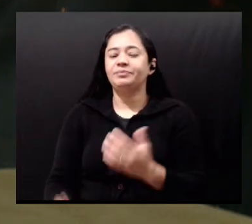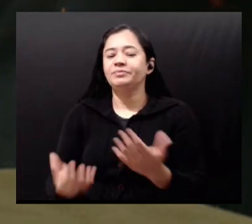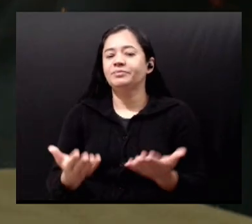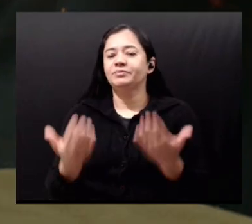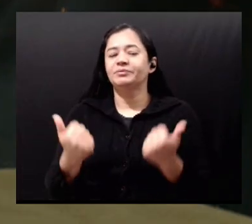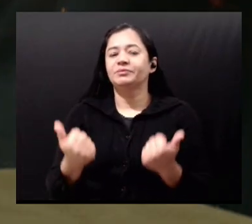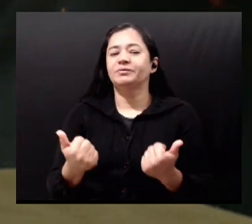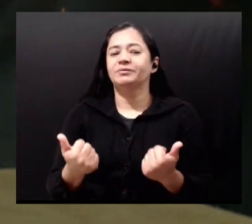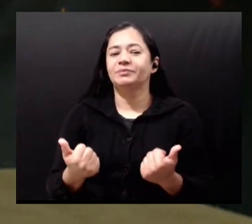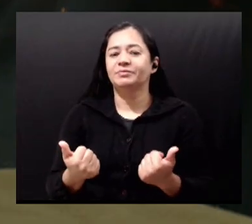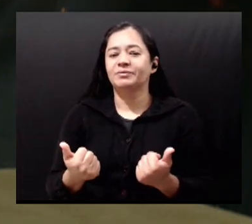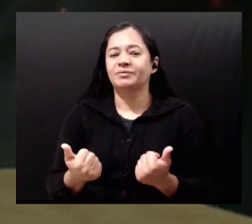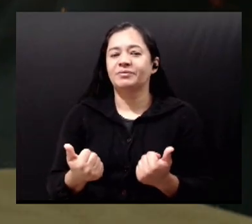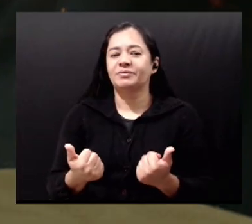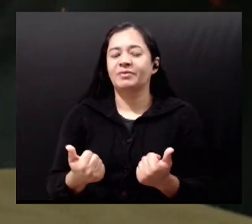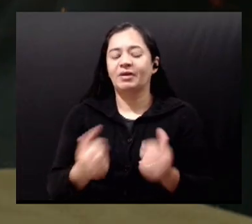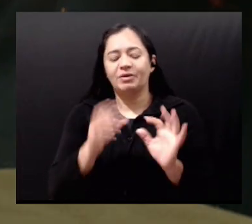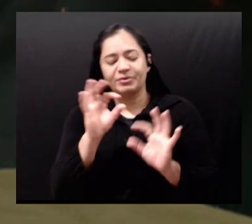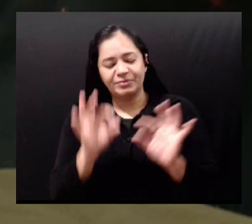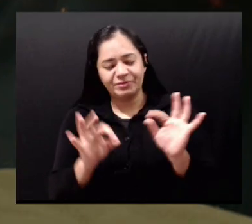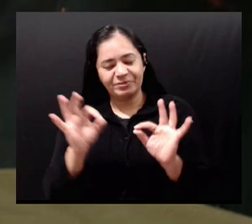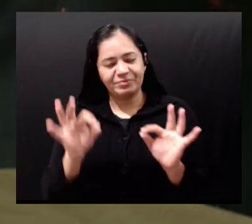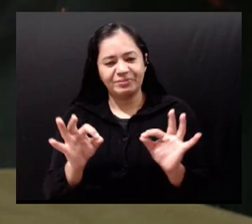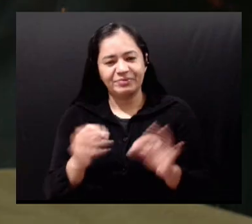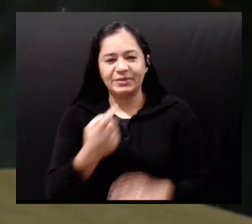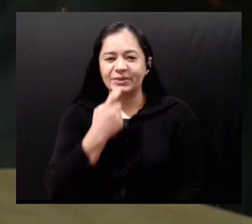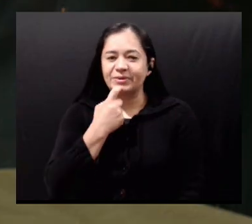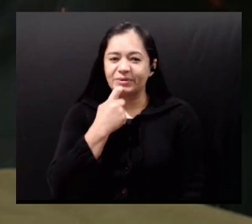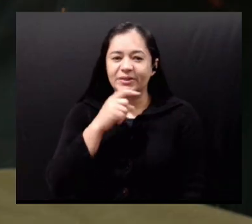o seu planejamento, né?